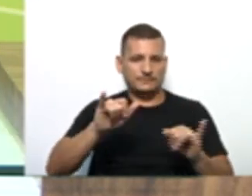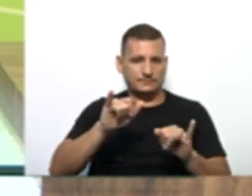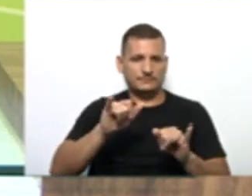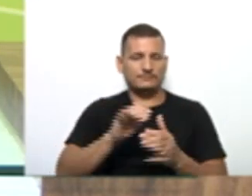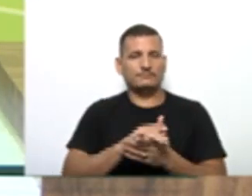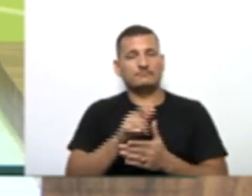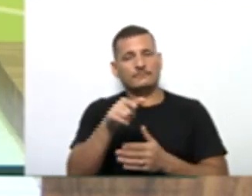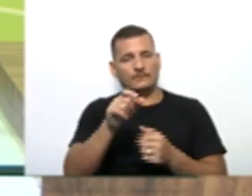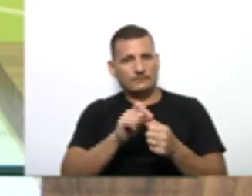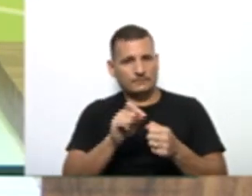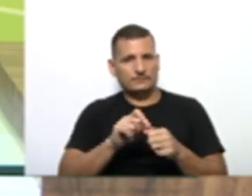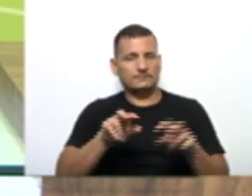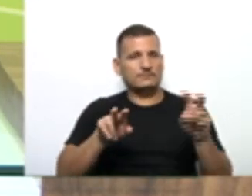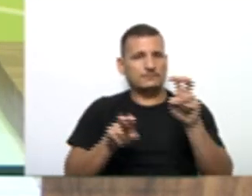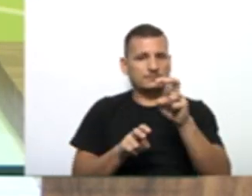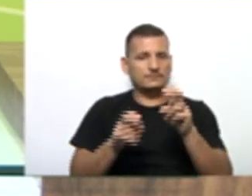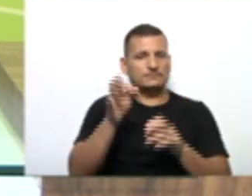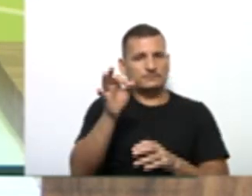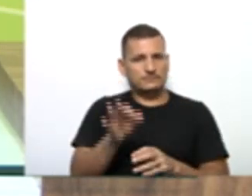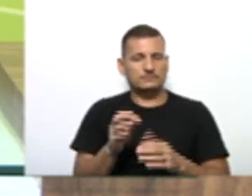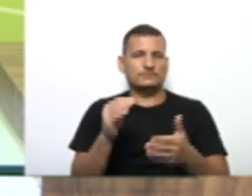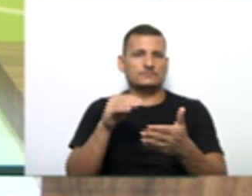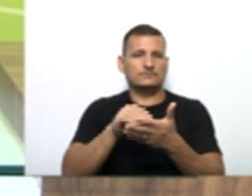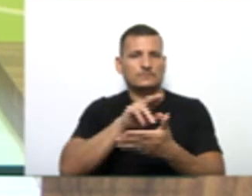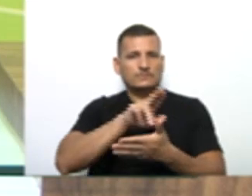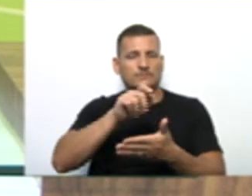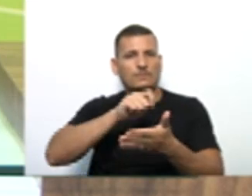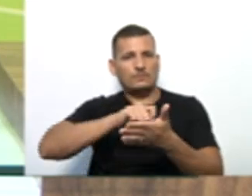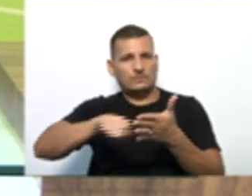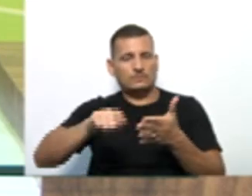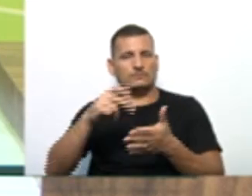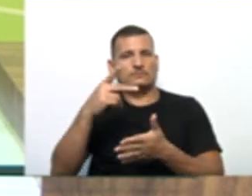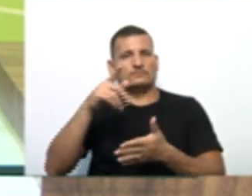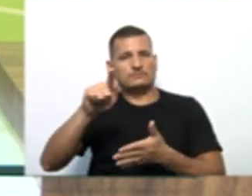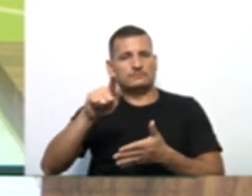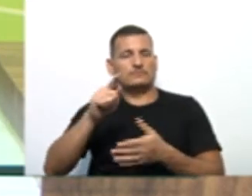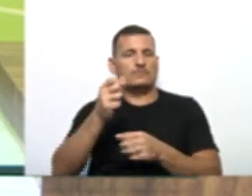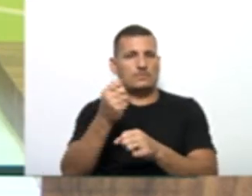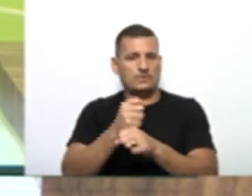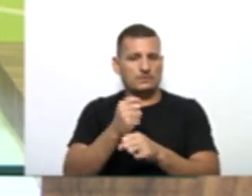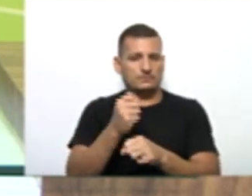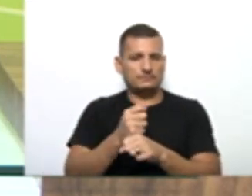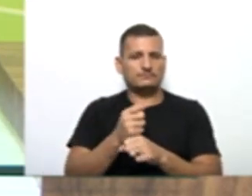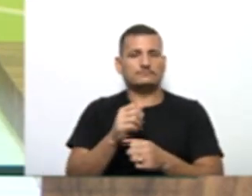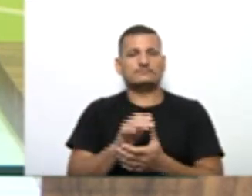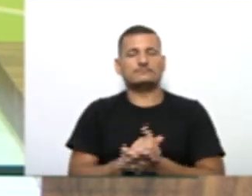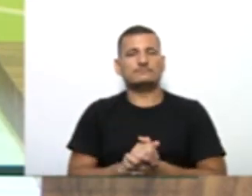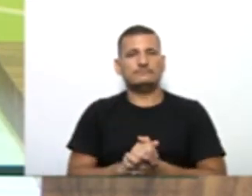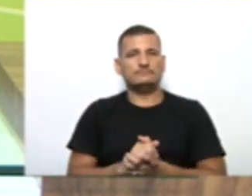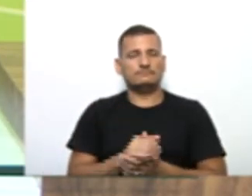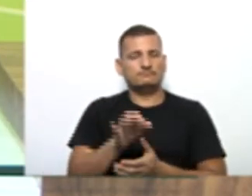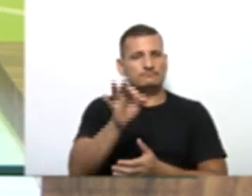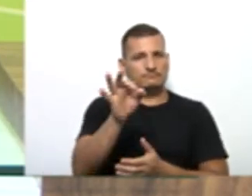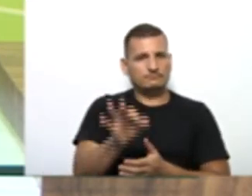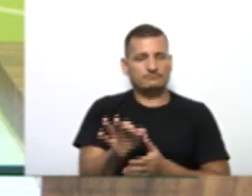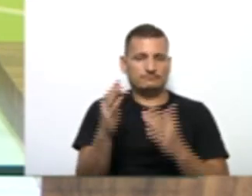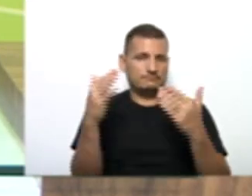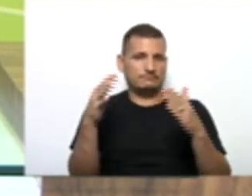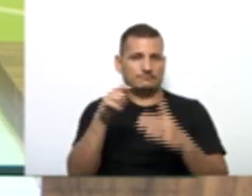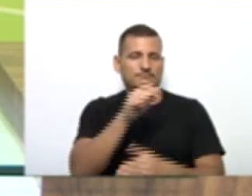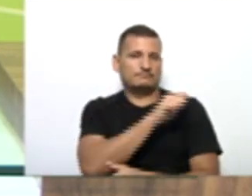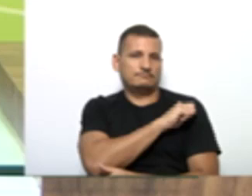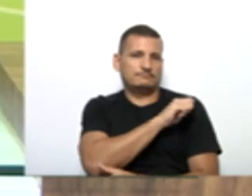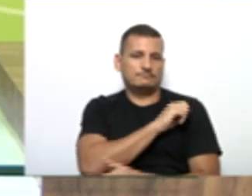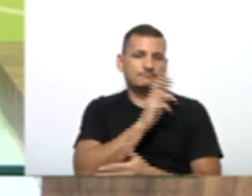Fizeram a citação também corretamente, colocaram o nome do autor, a página, o ano, uma citação direta, curta, certíssimo. Parabéns aos alunos